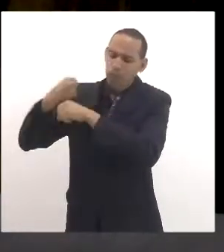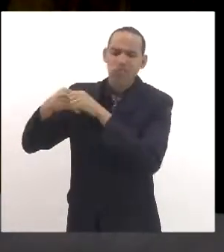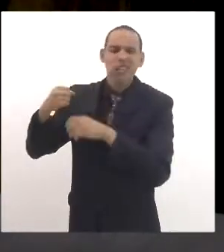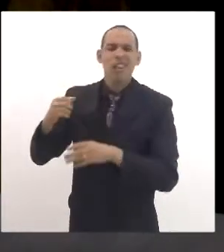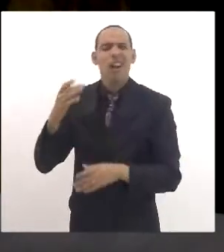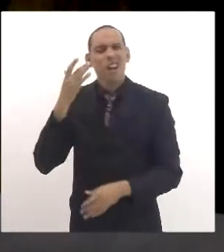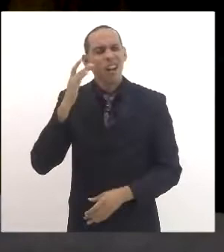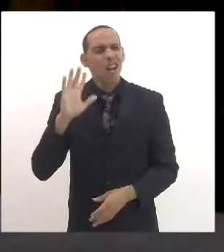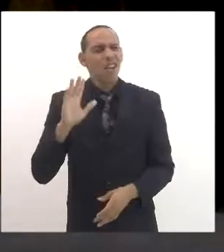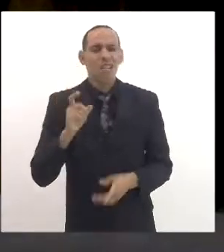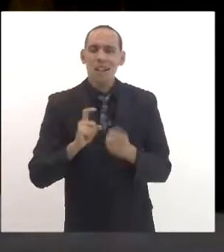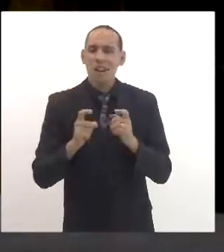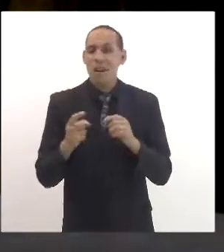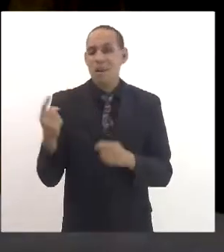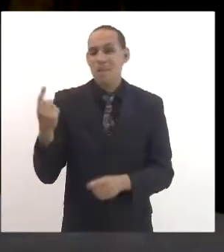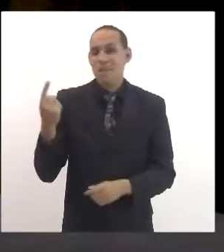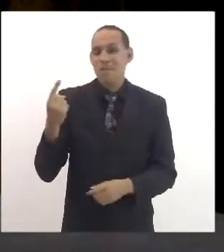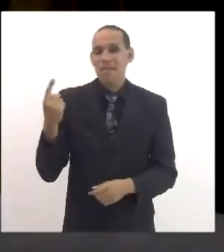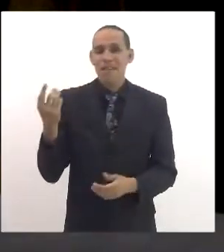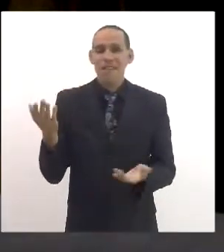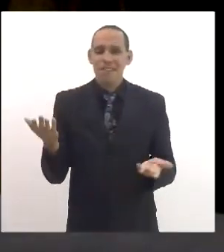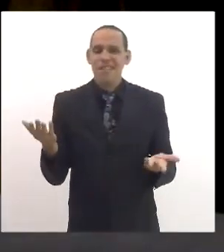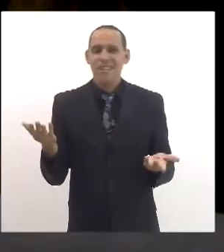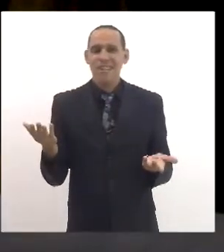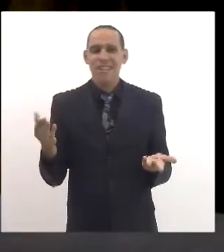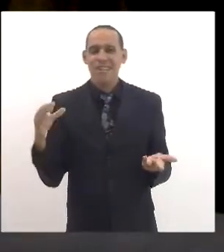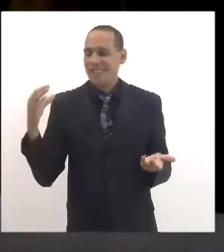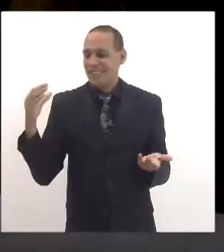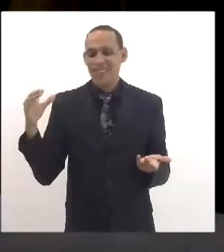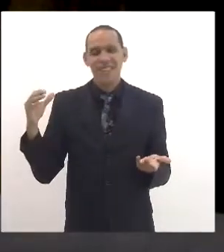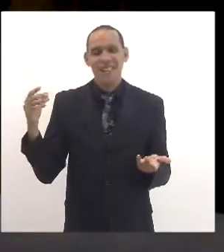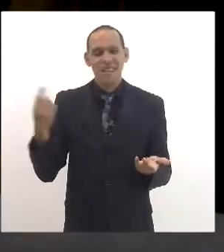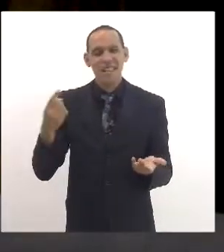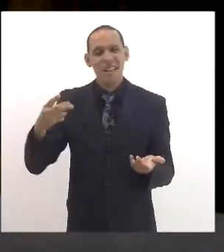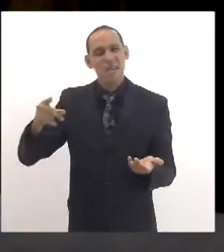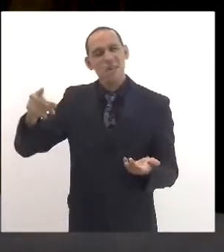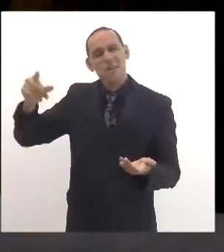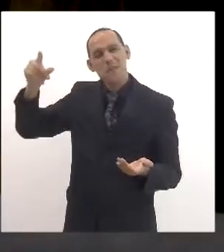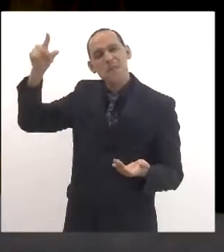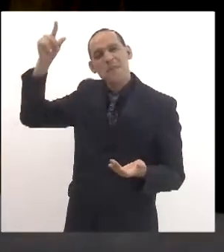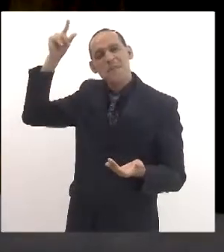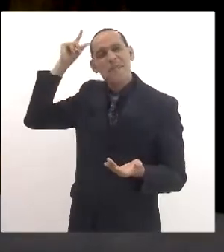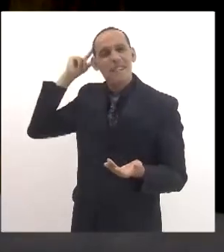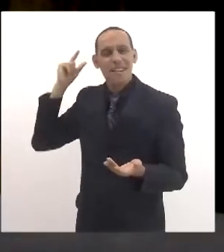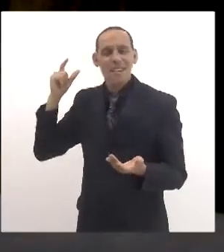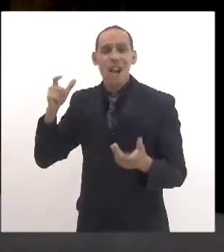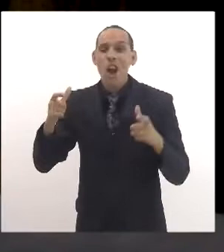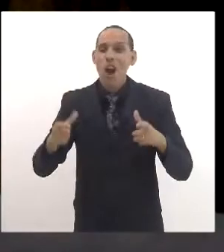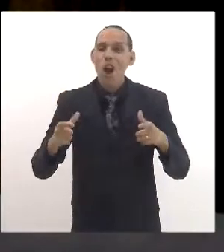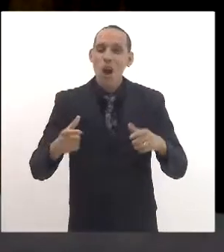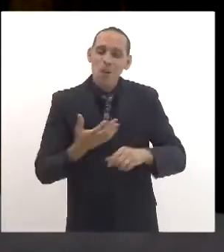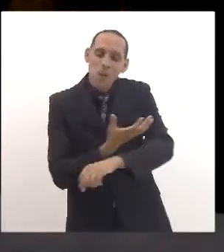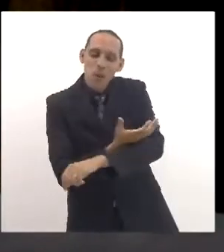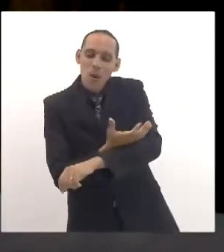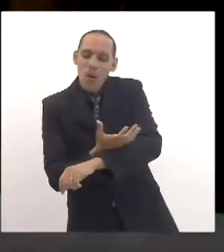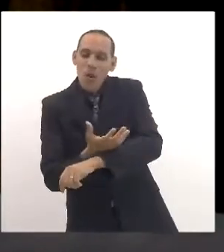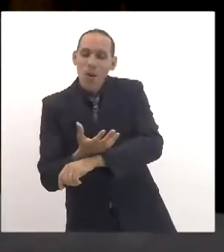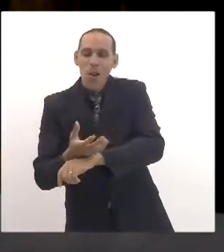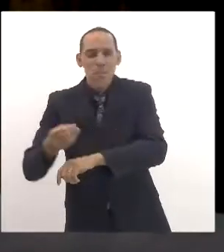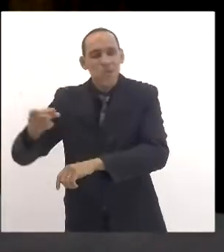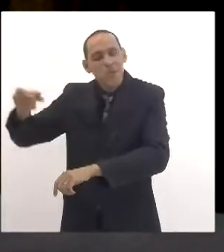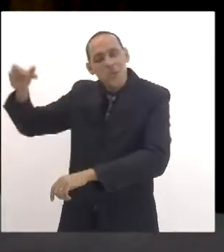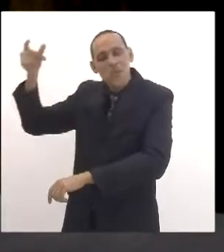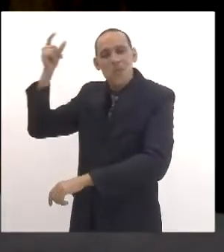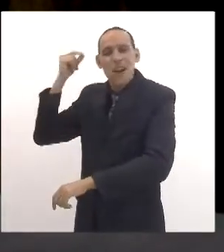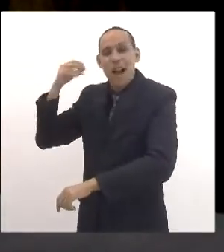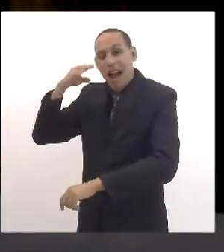as primeiras reuniões, digamos assim, científicas, aconteciam nos jardins na antiguidade, a academia